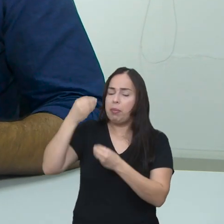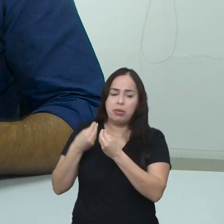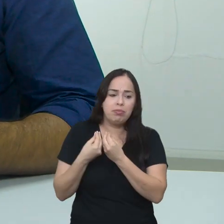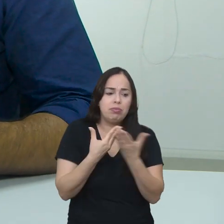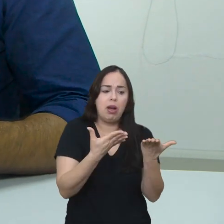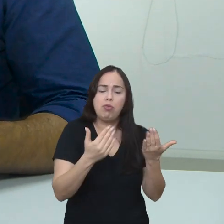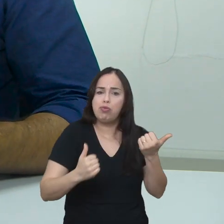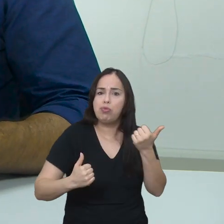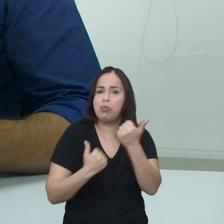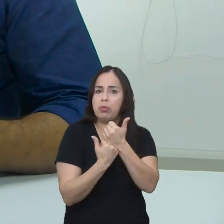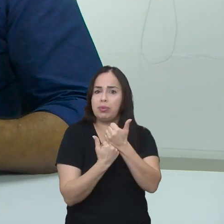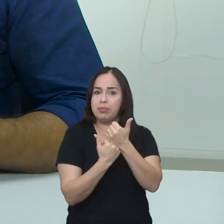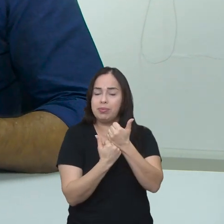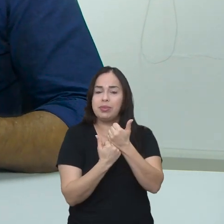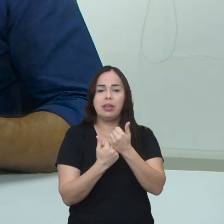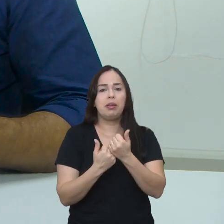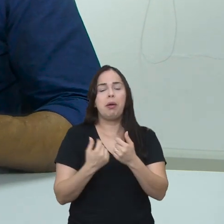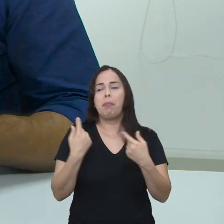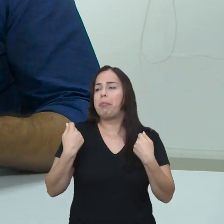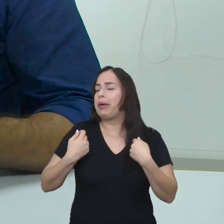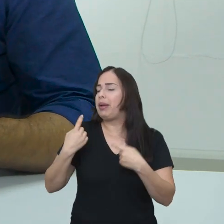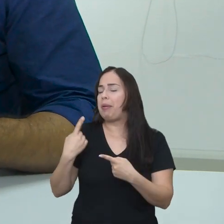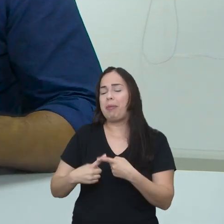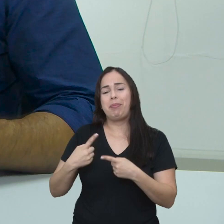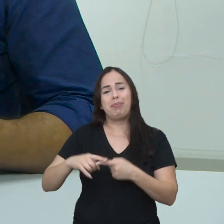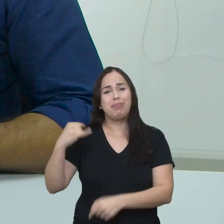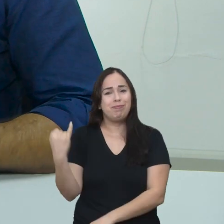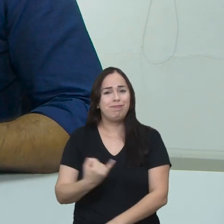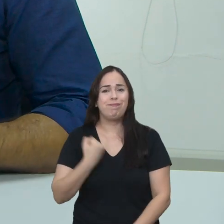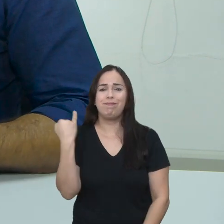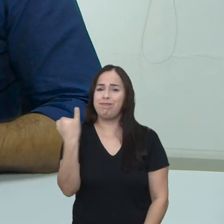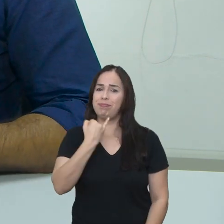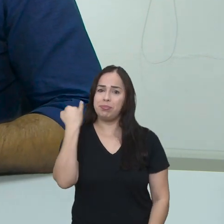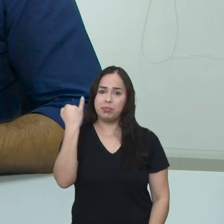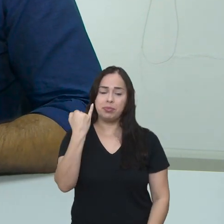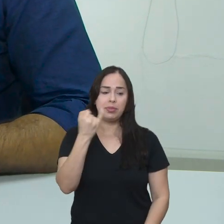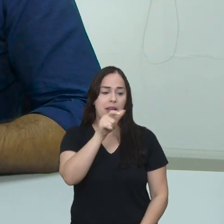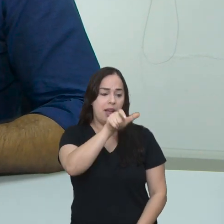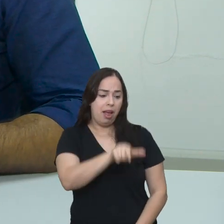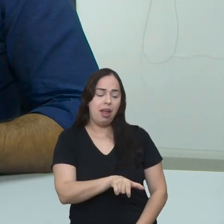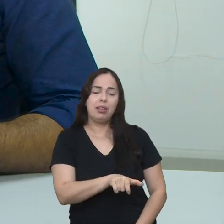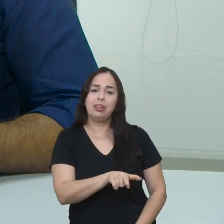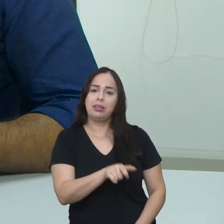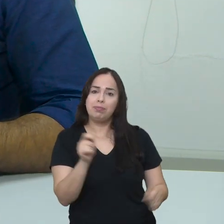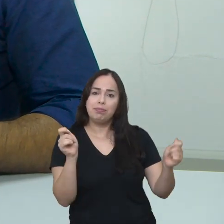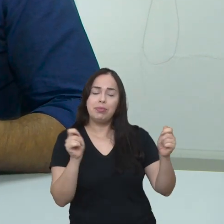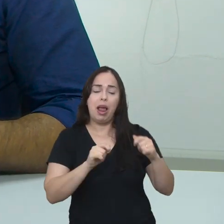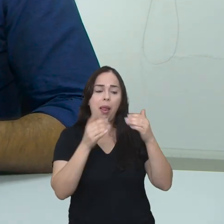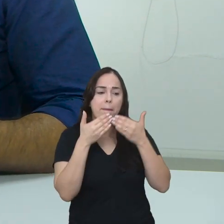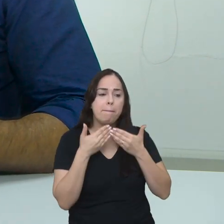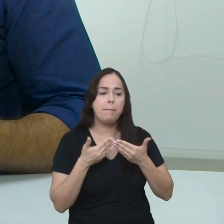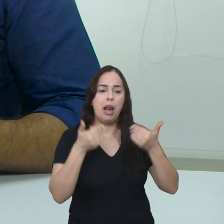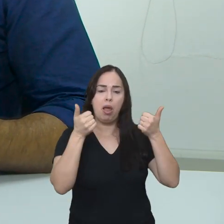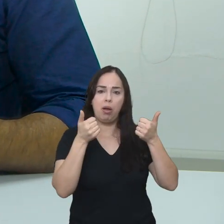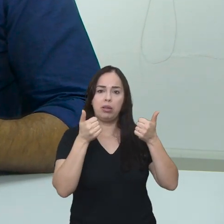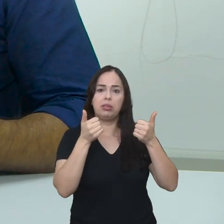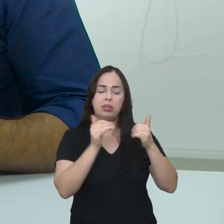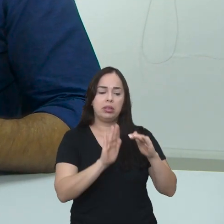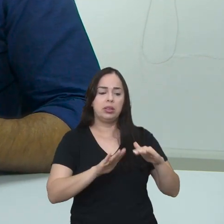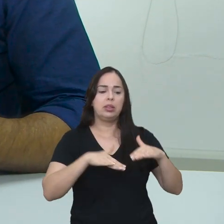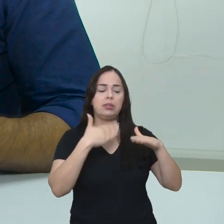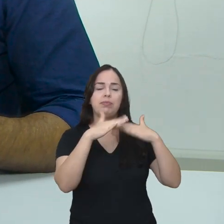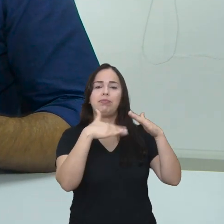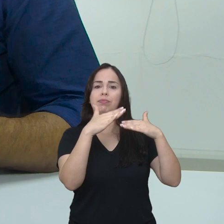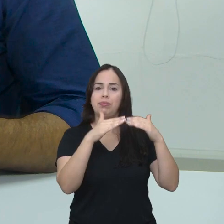já se faz né a prefeitura possa dar essa amplitude porque é muito necessário para que a mãe tenha realmente uma